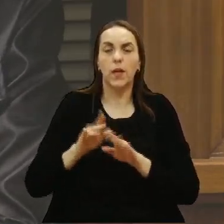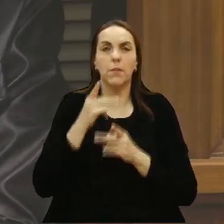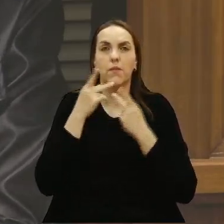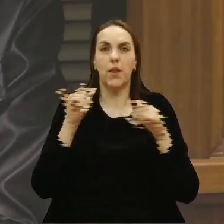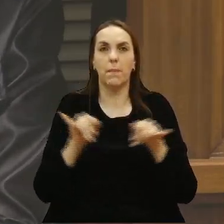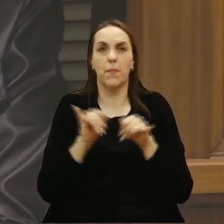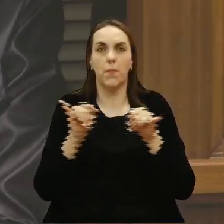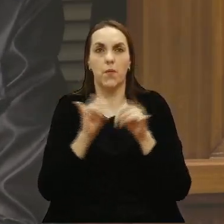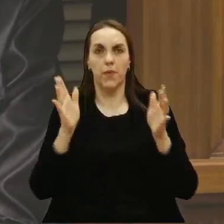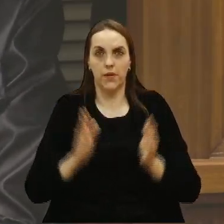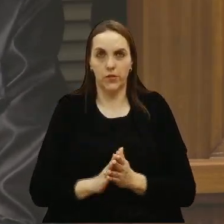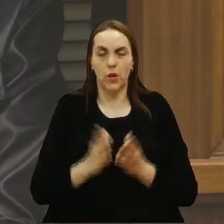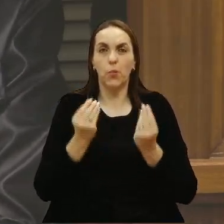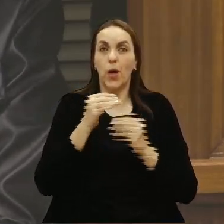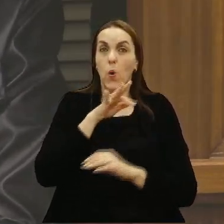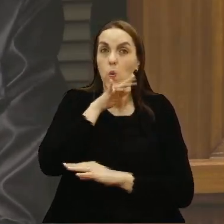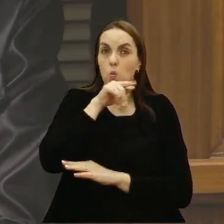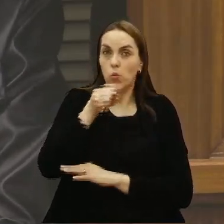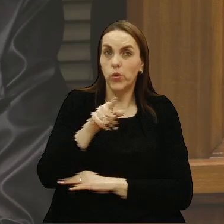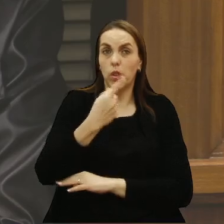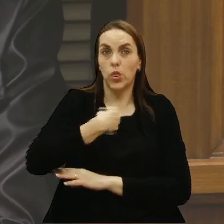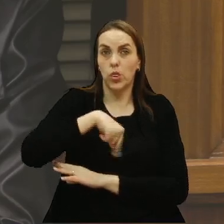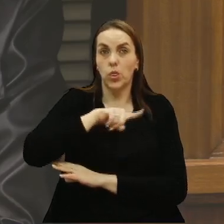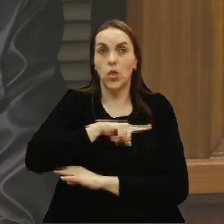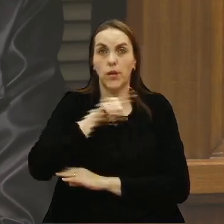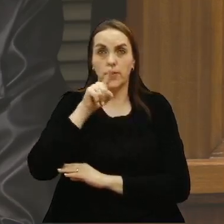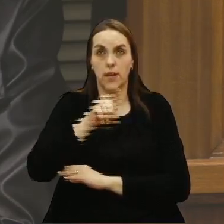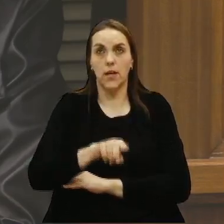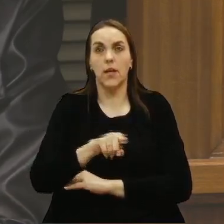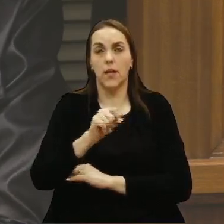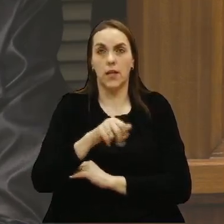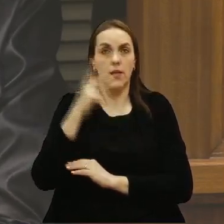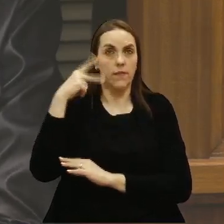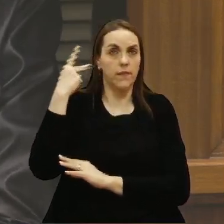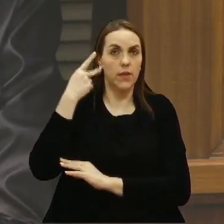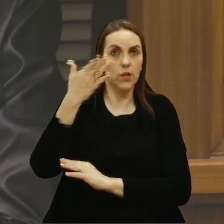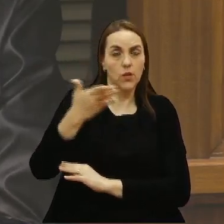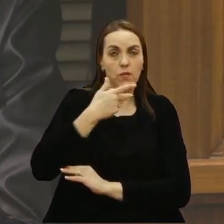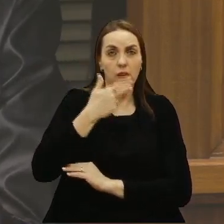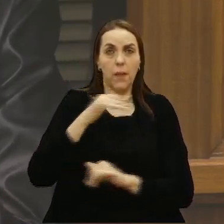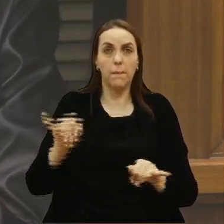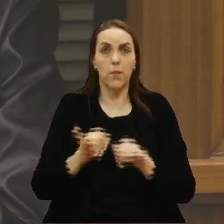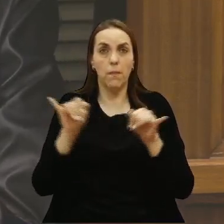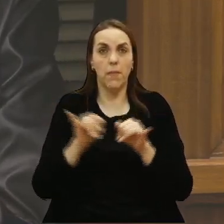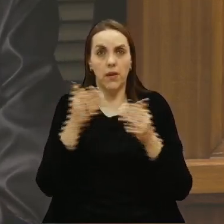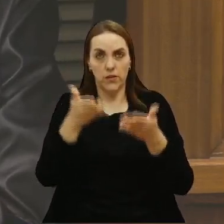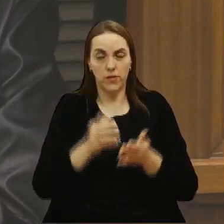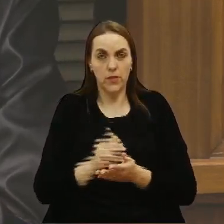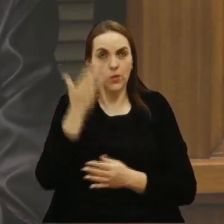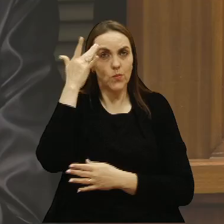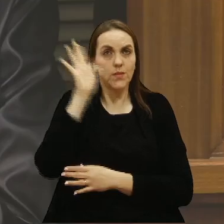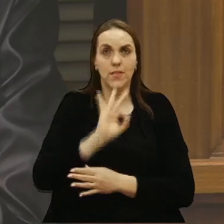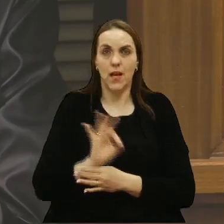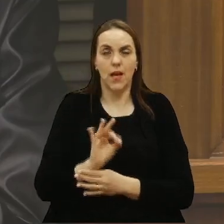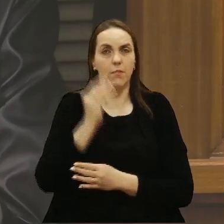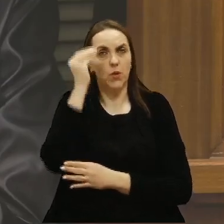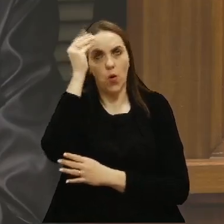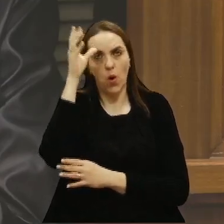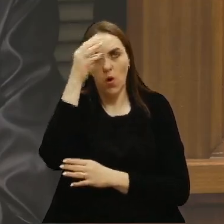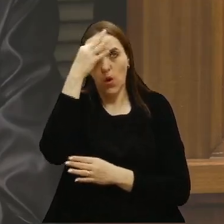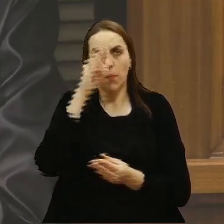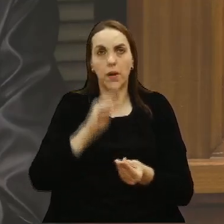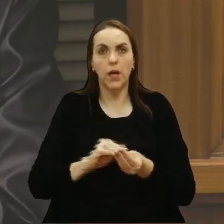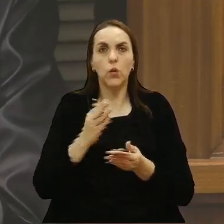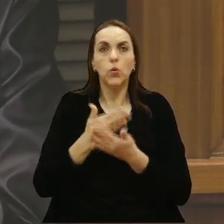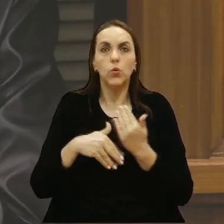bobagem. Porque é muito ruim nós, enquanto parlamentares, falarmos bobagens aqui dentro, sem entender que toda cultura importa,